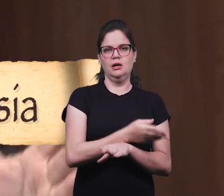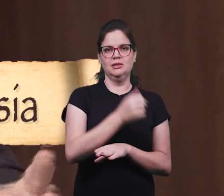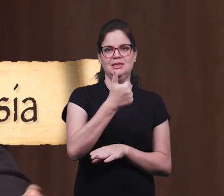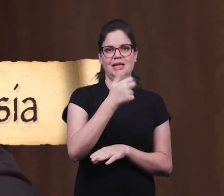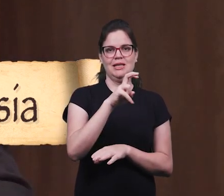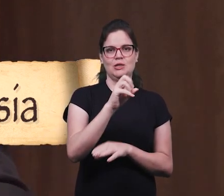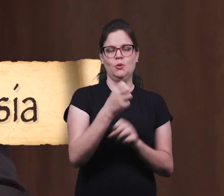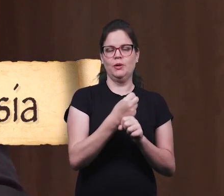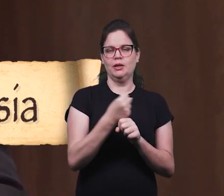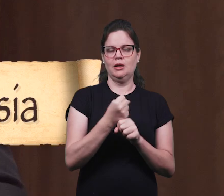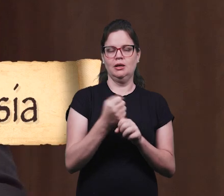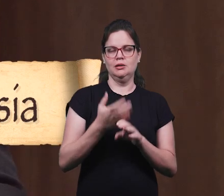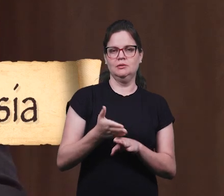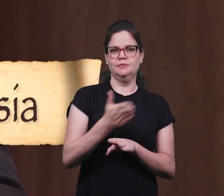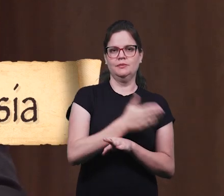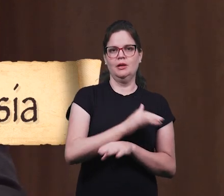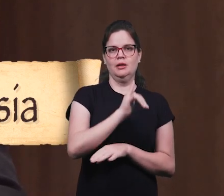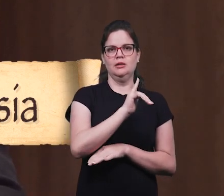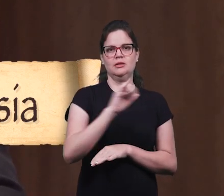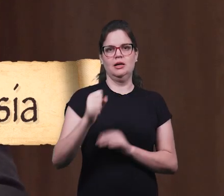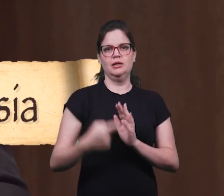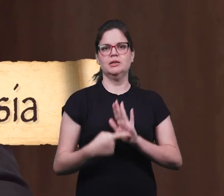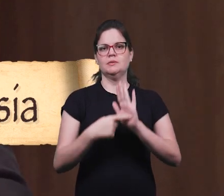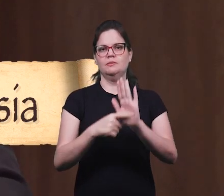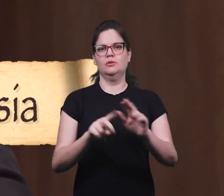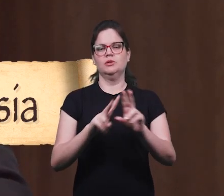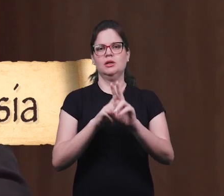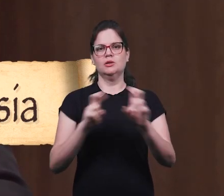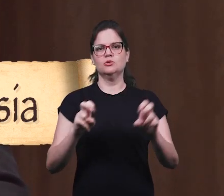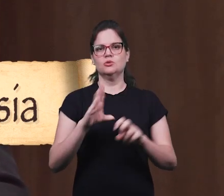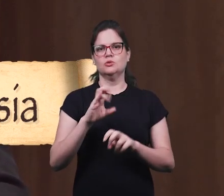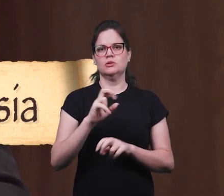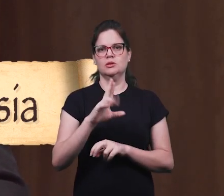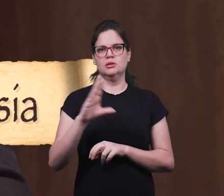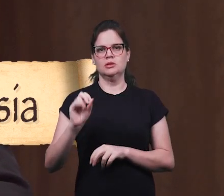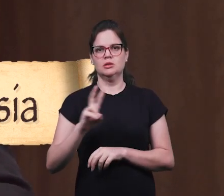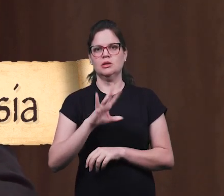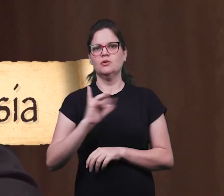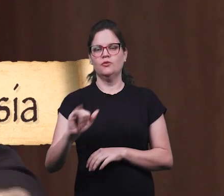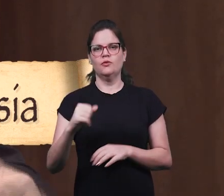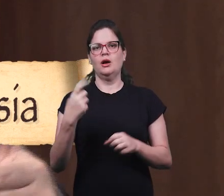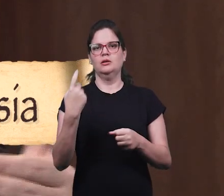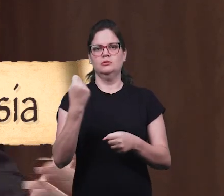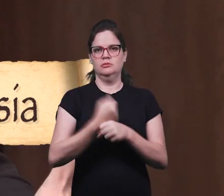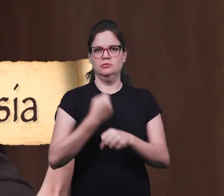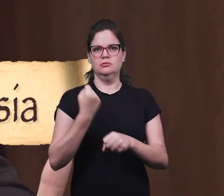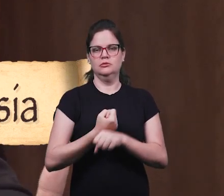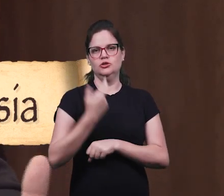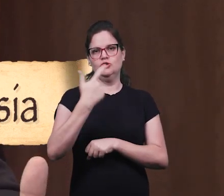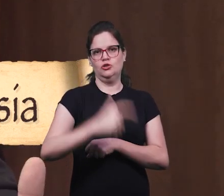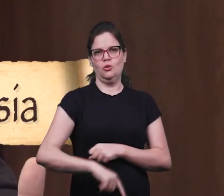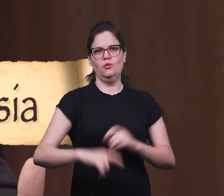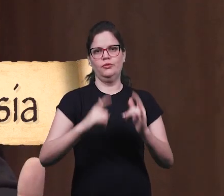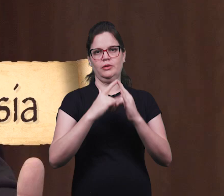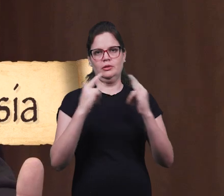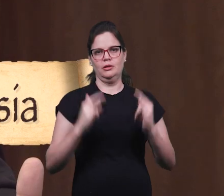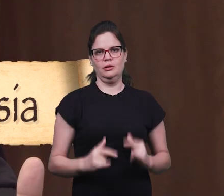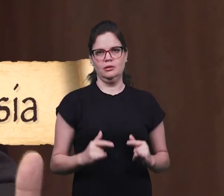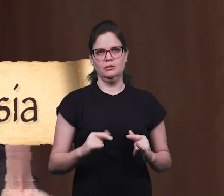150 anos antes dele, Isaías profetiza que Ciro iria reconstruir